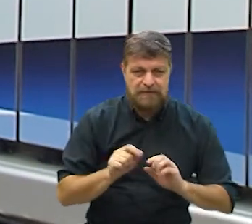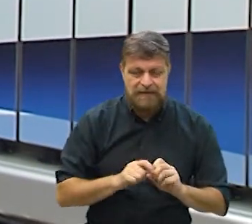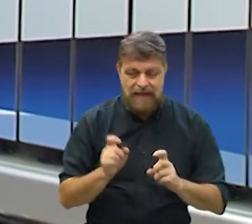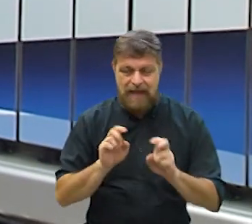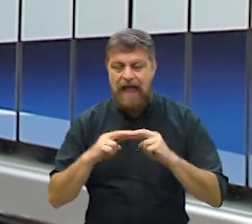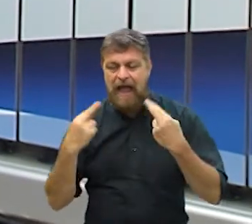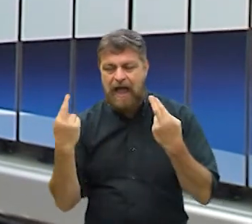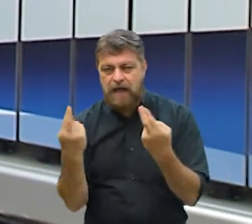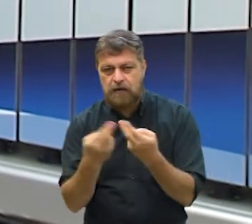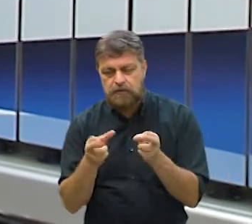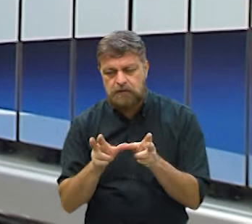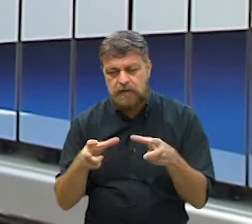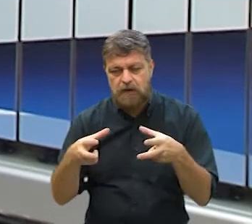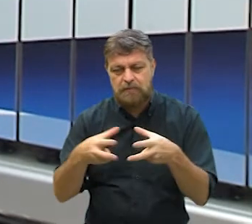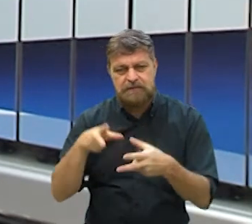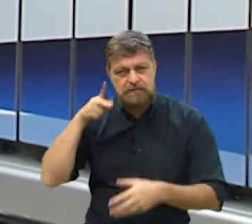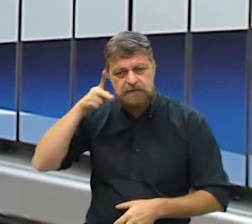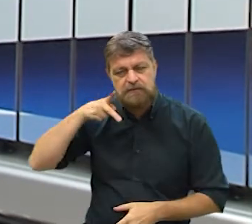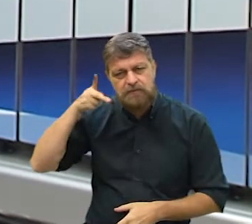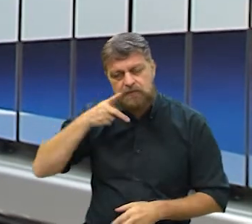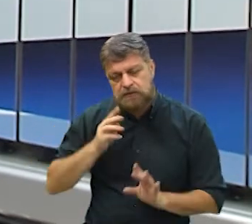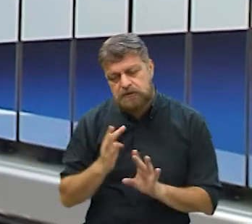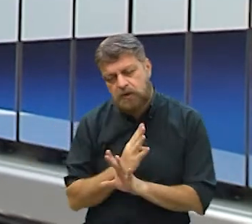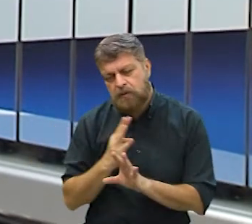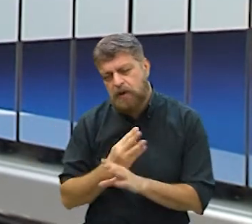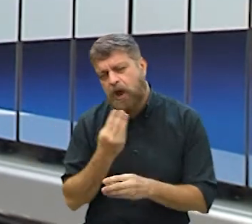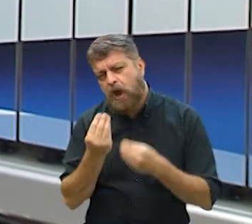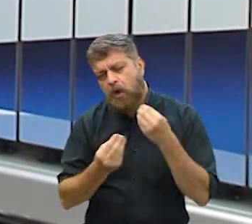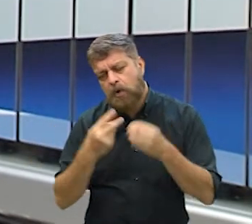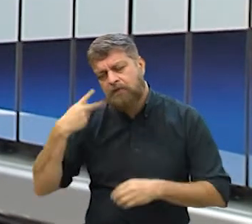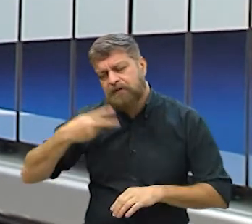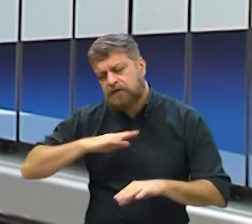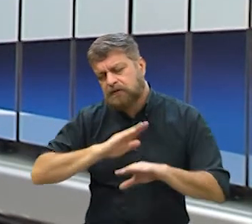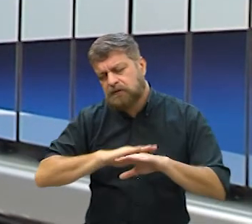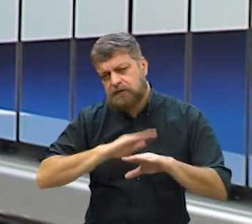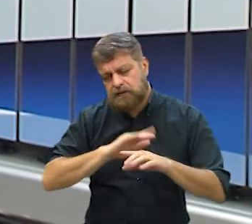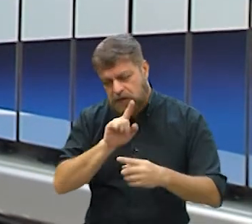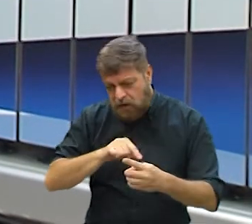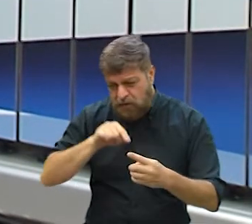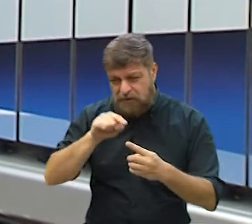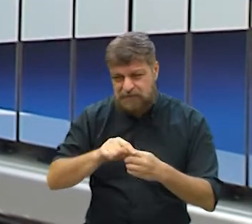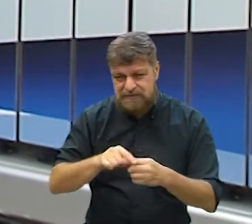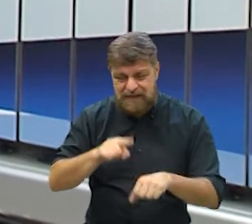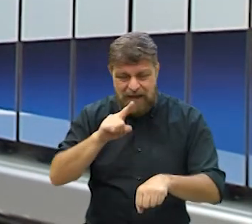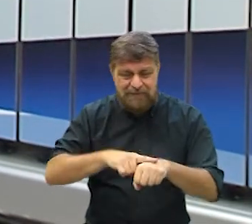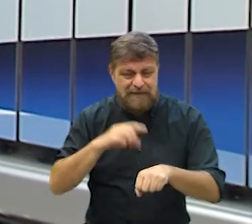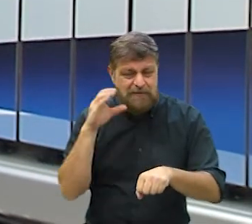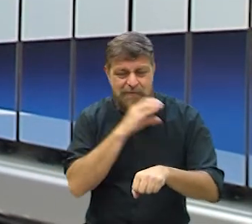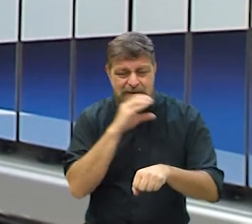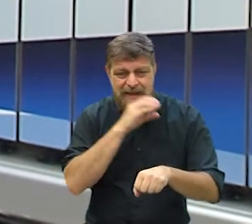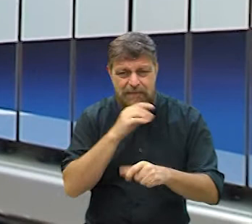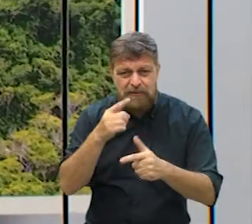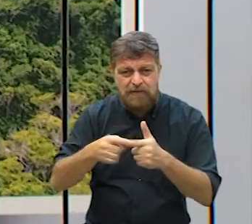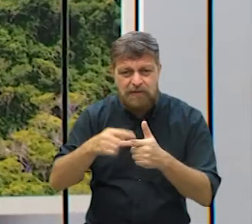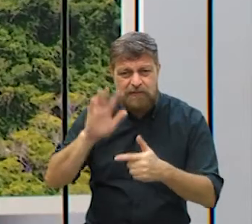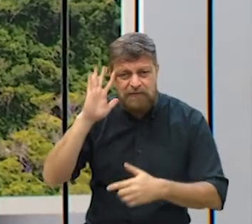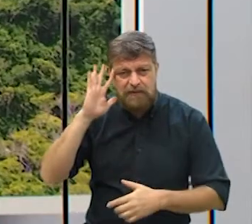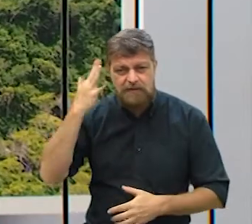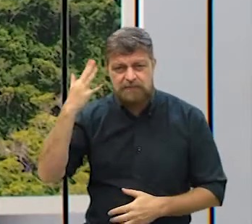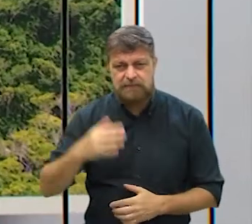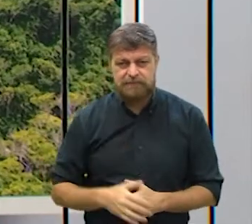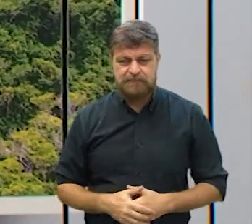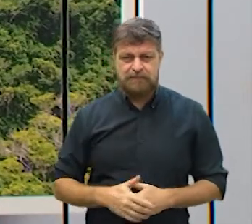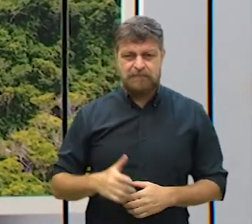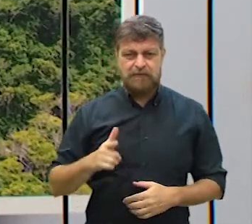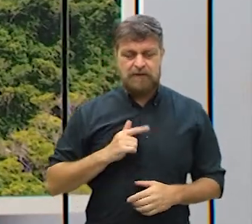Política Urbana. Como é que é este trabalho para conseguir tentar diminuir este tempo e resolver o assunto? Mas é um